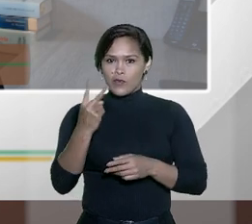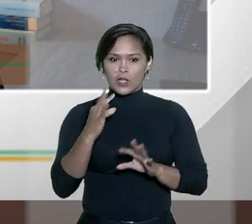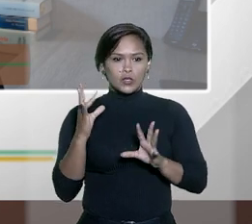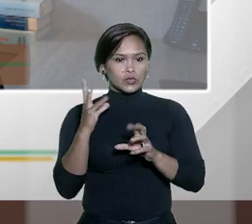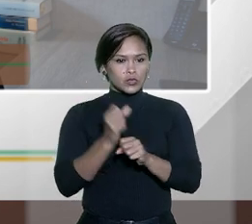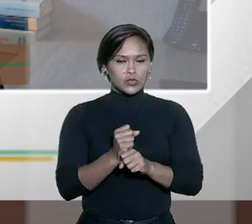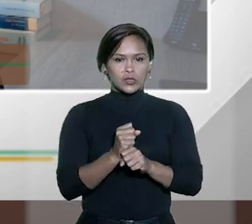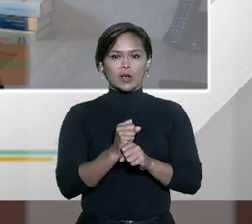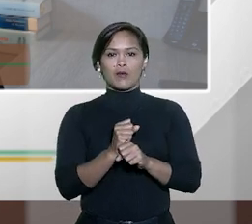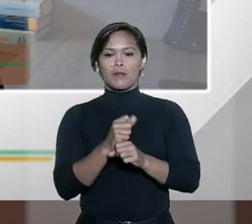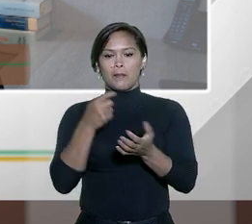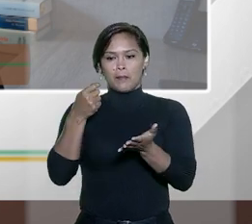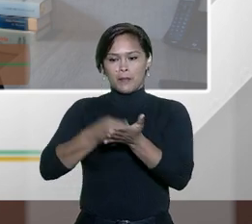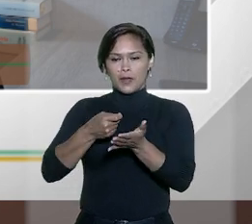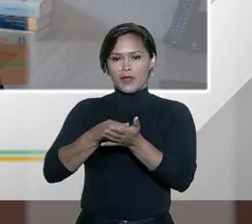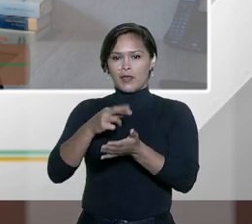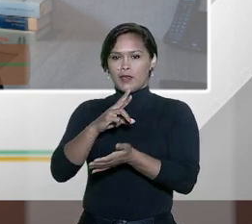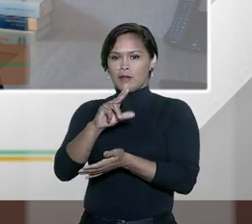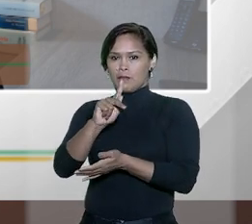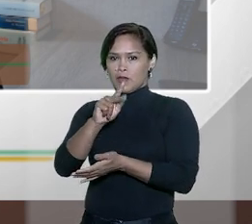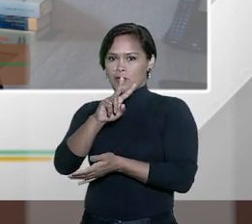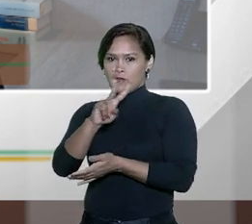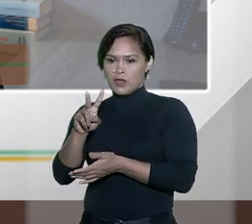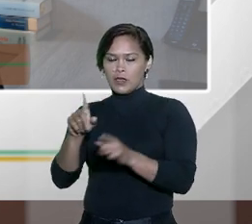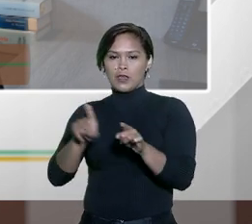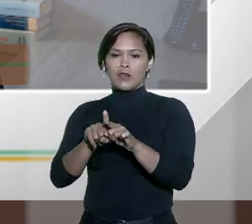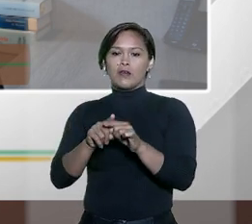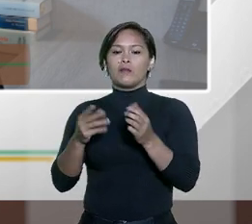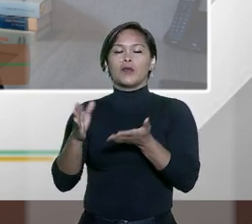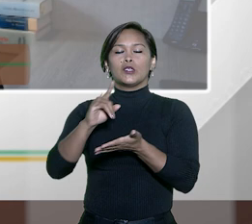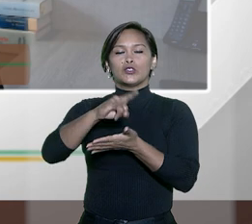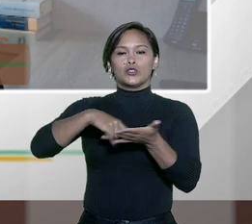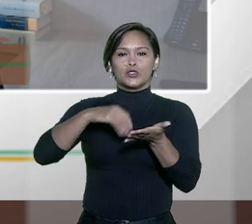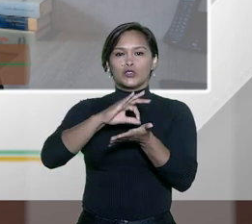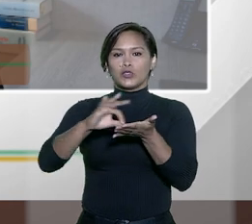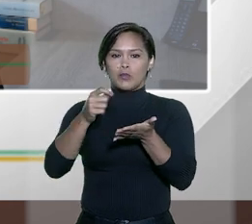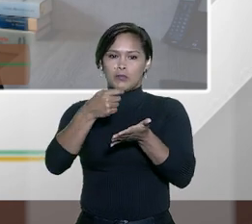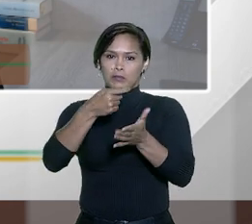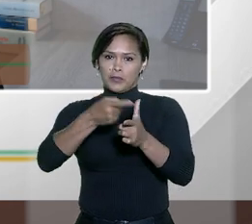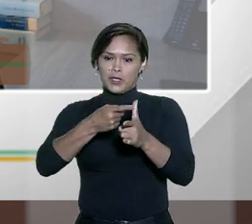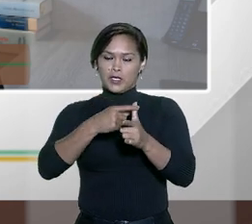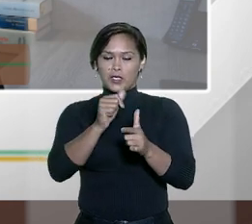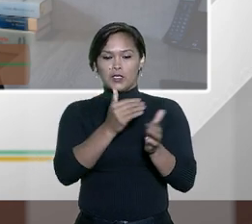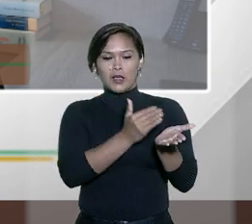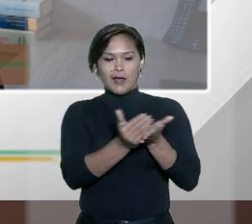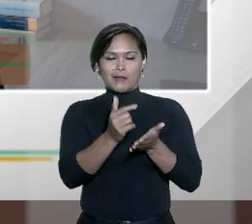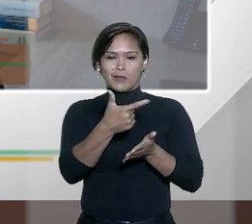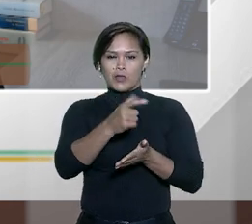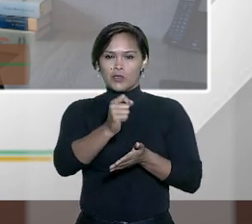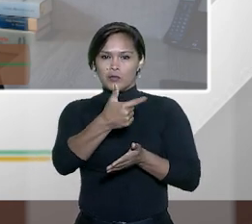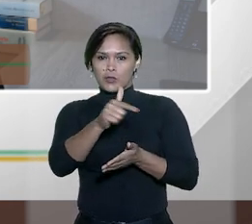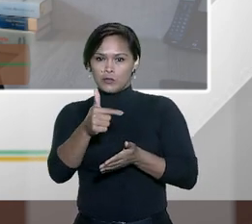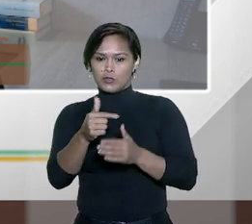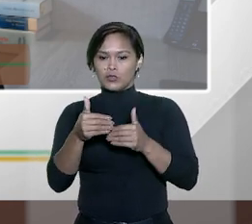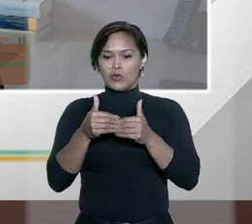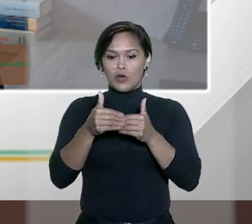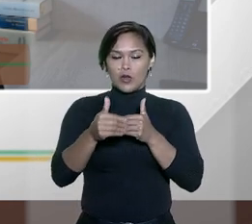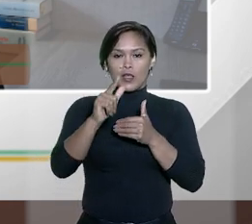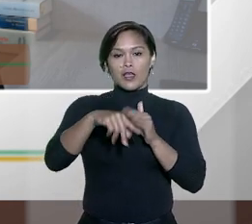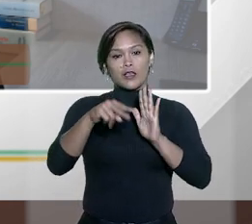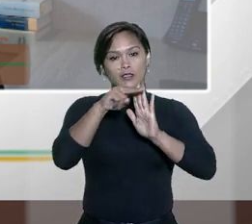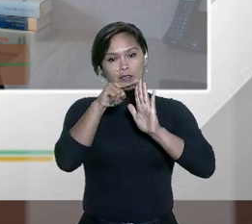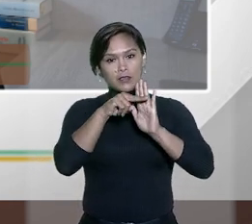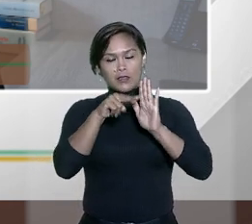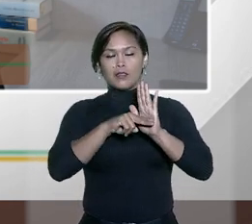que engloba tanto o pagamento de RPVs quanto de precatórios a partir de 2022, e essa